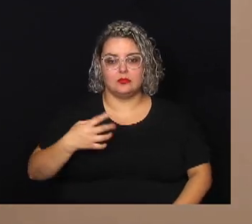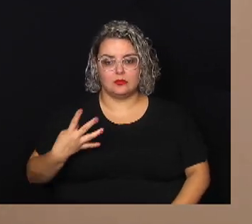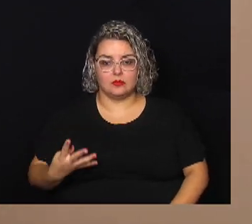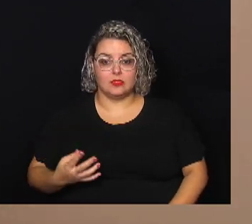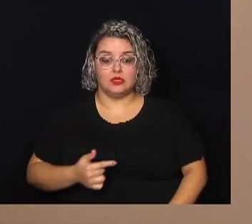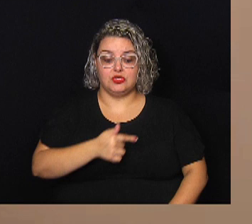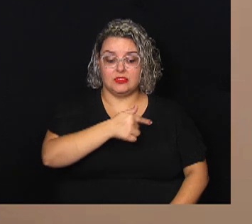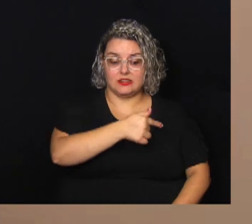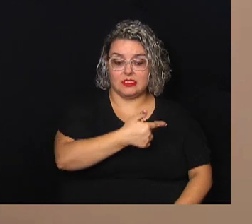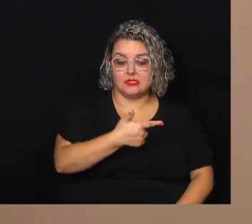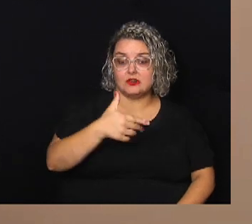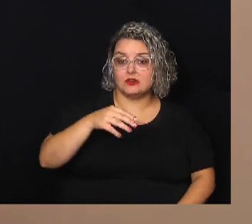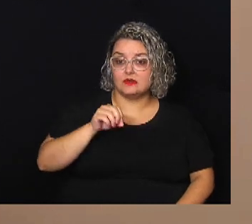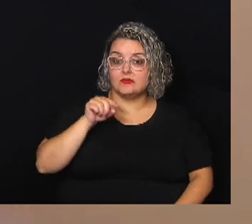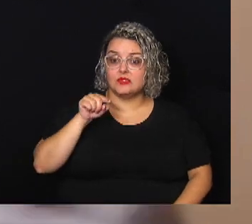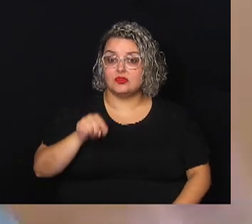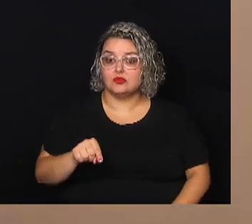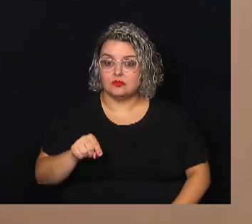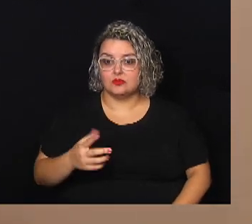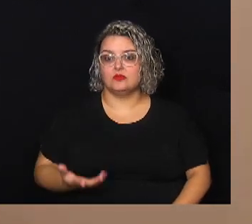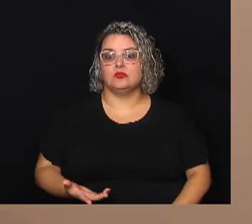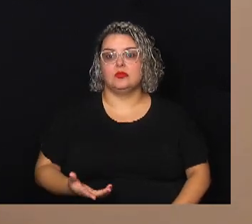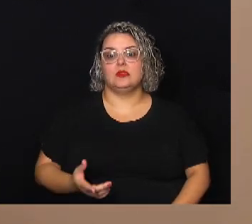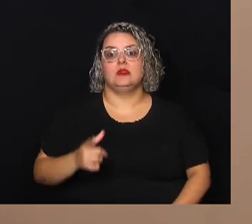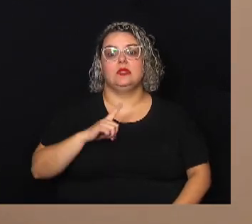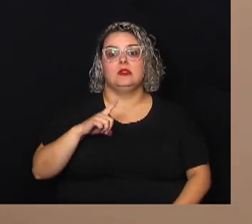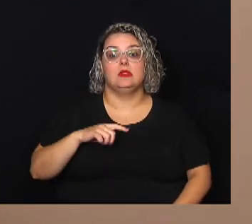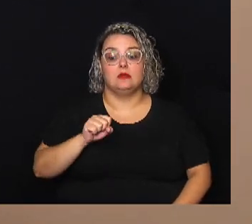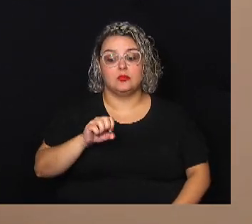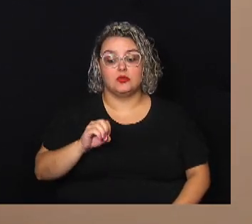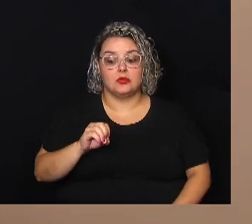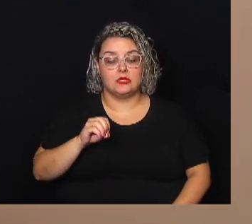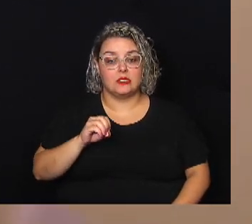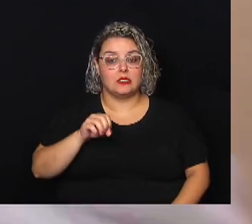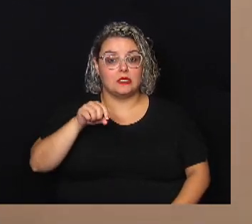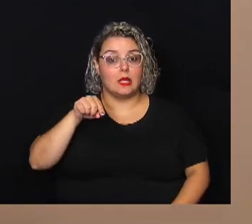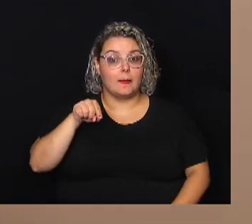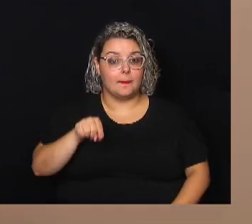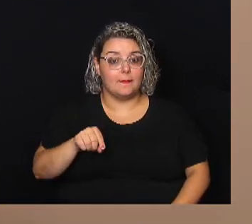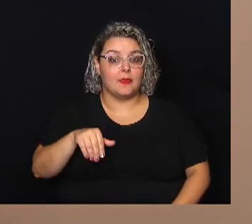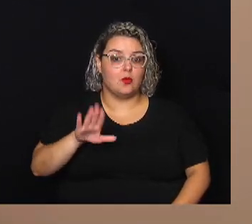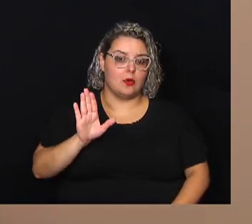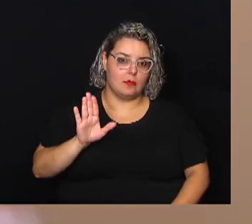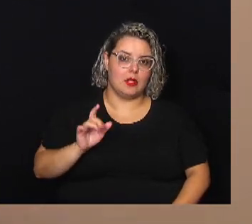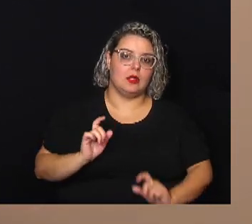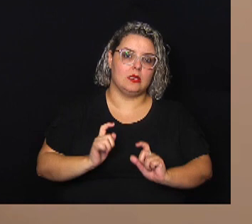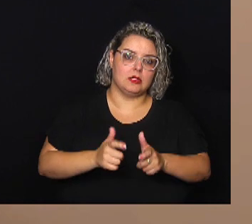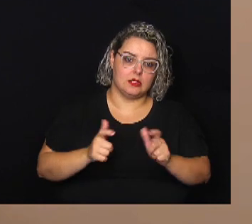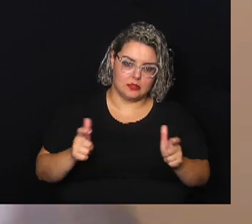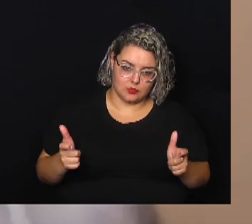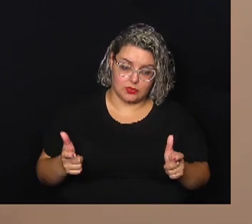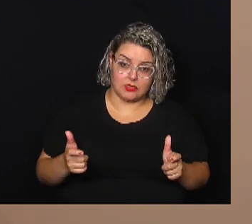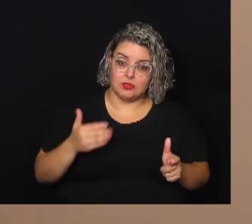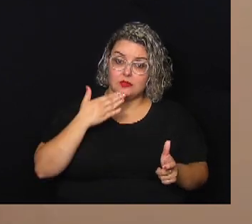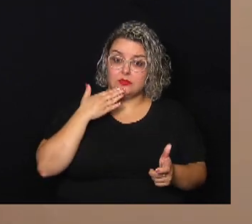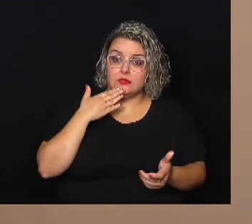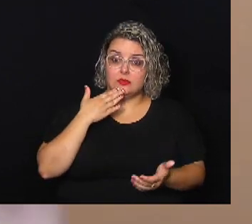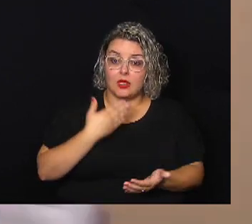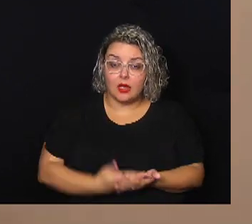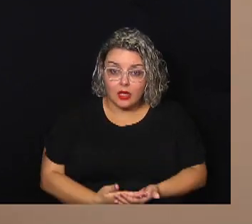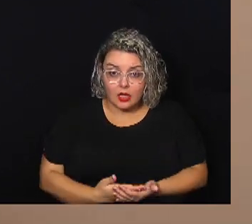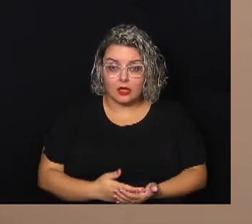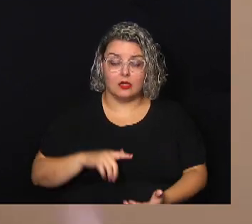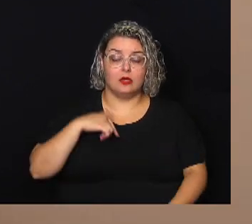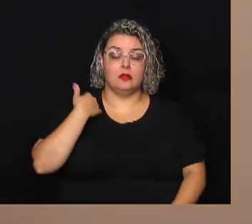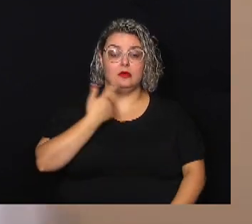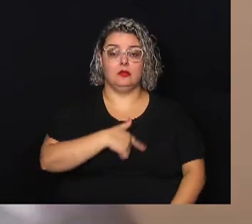casos, trouxemos 80 mil casos a mais em crescimento. Isso assusta muito a gente, é um